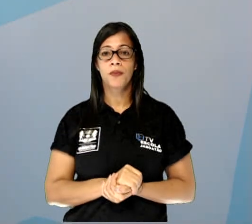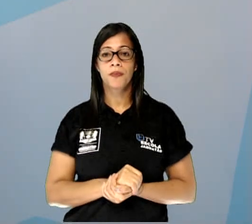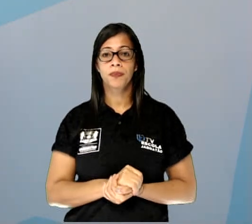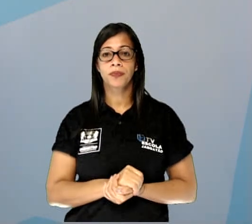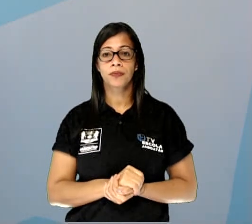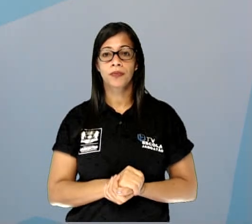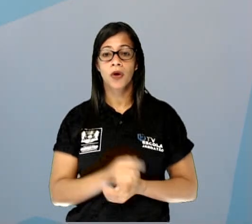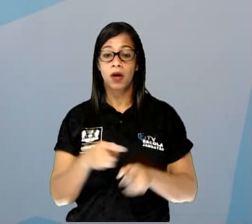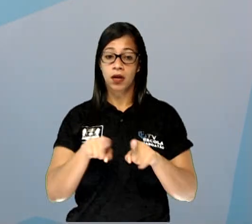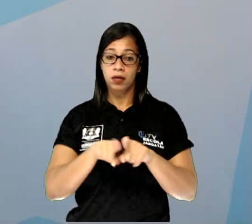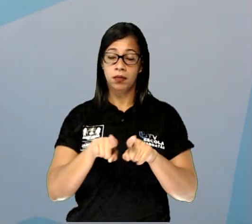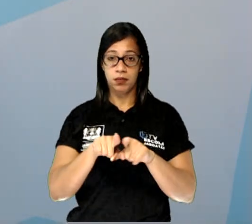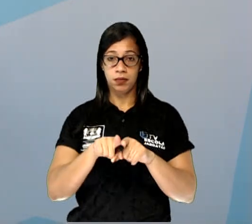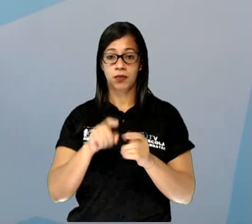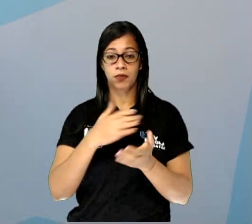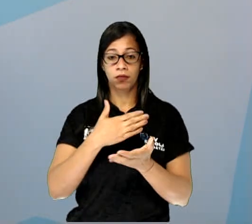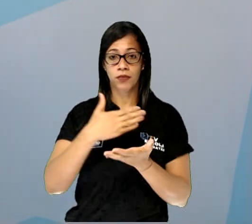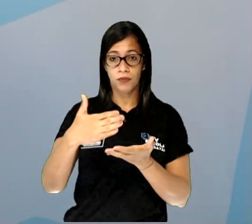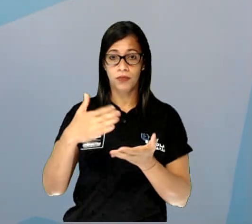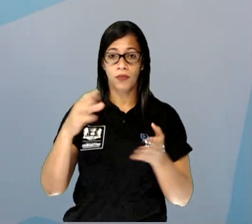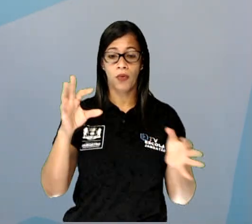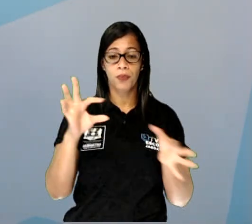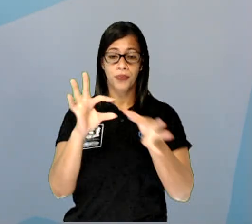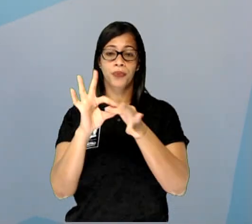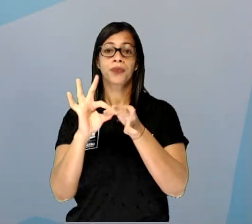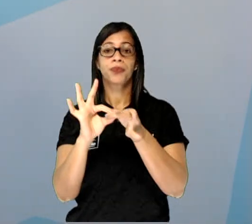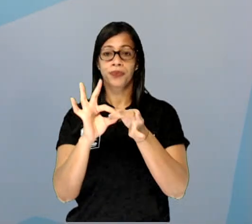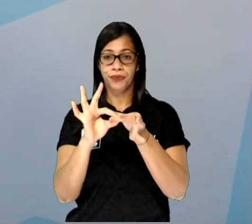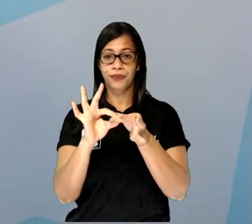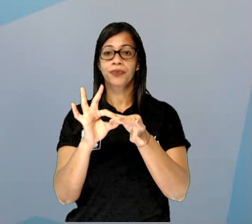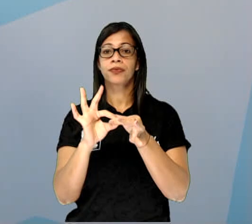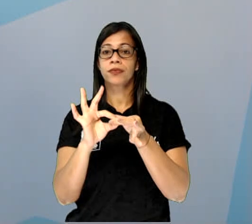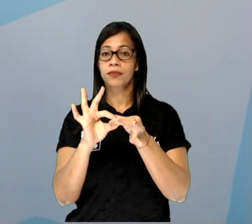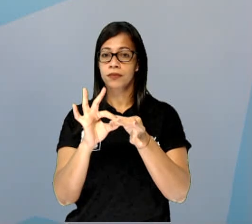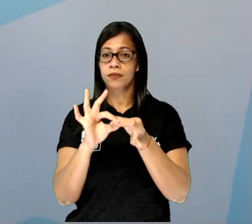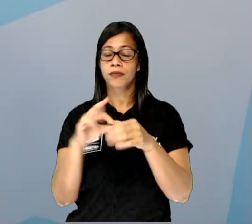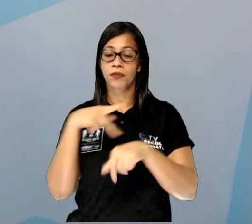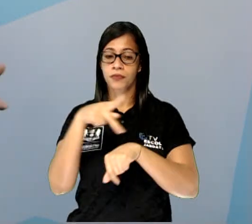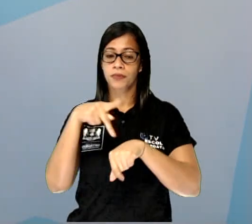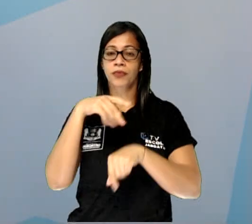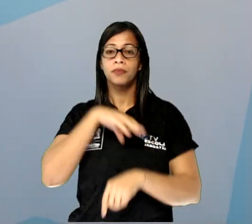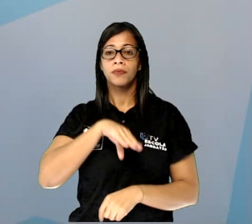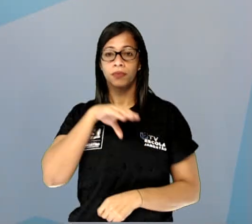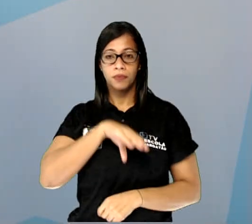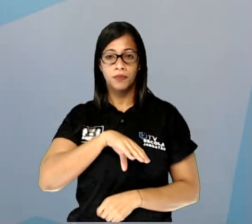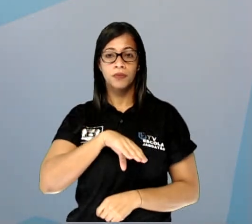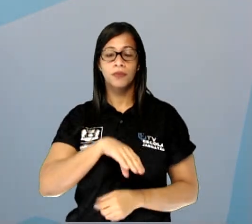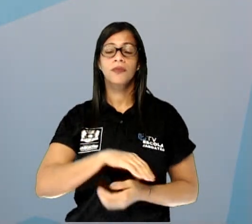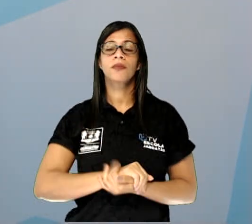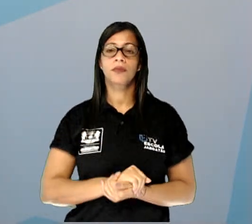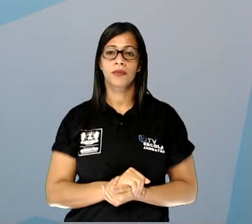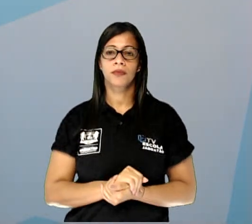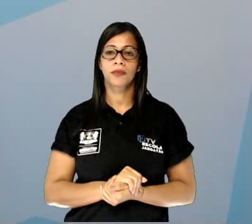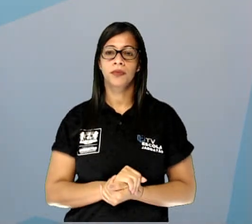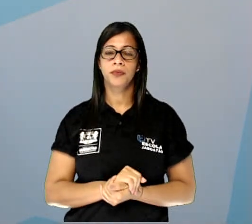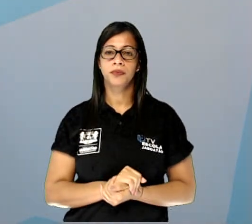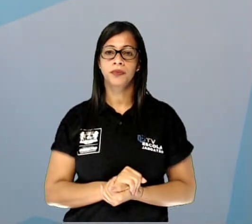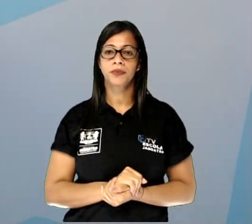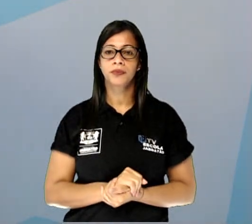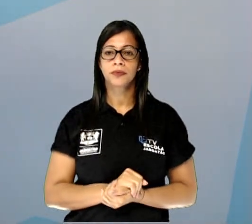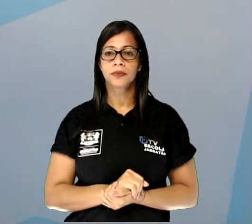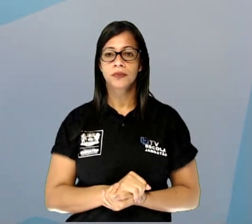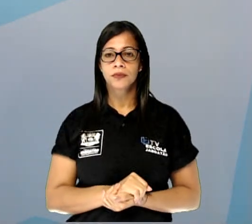fidelizar-se com esse rei. E os problemas criados por Filipe II começaram a ficar também problemas que deveriam ser resolvidos aqui no Brasil, por